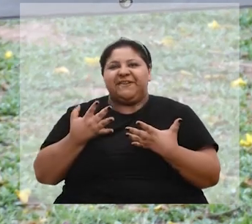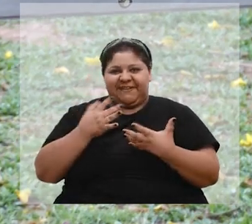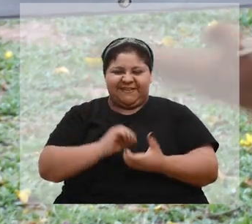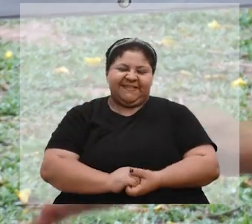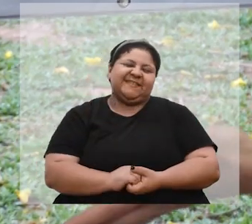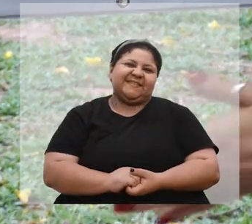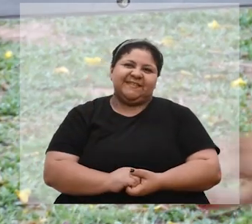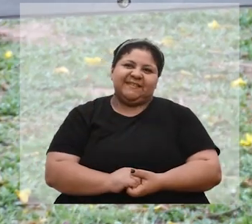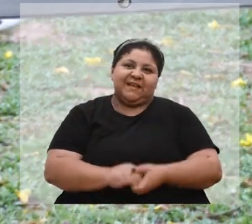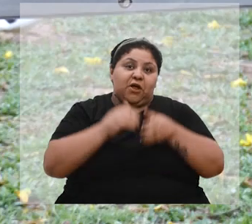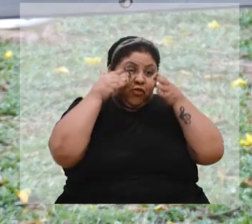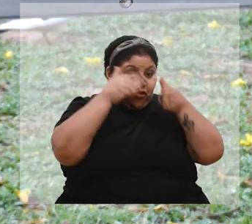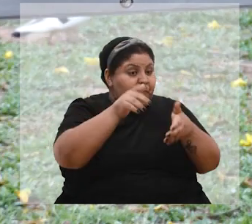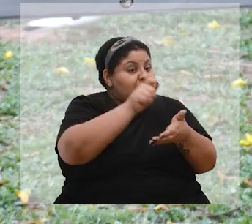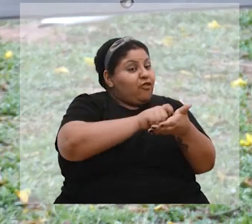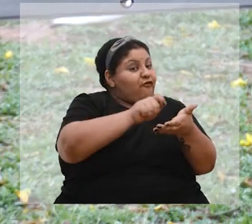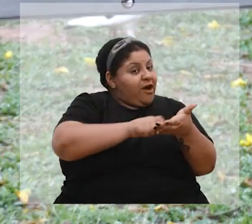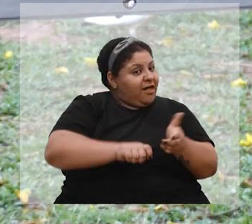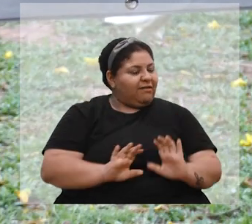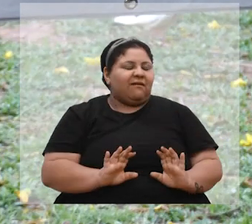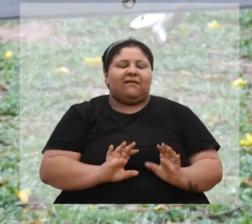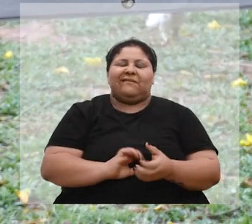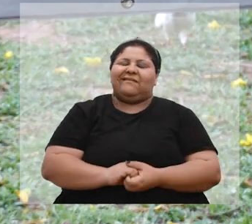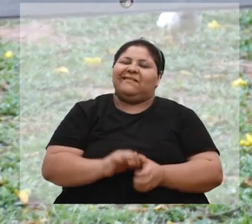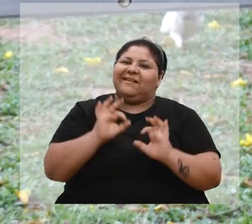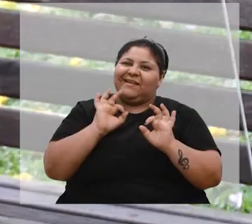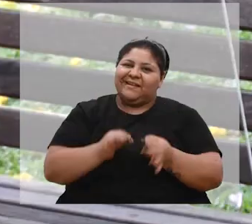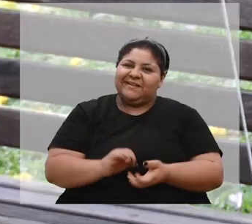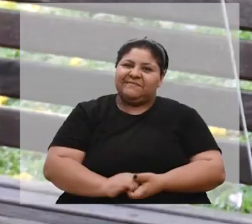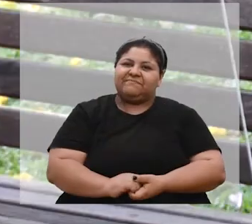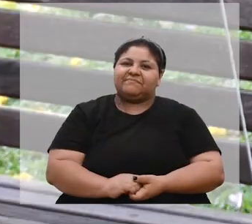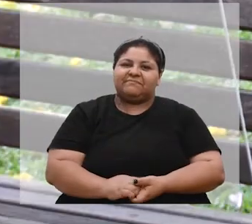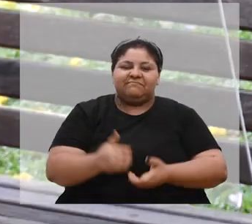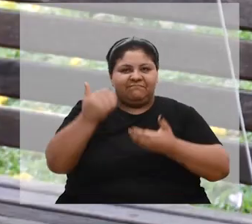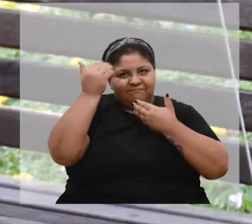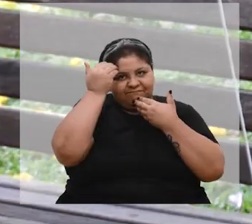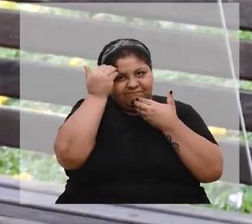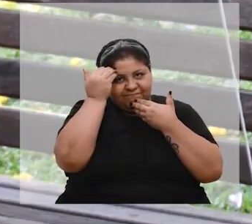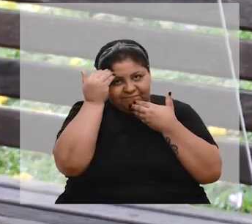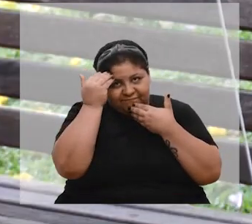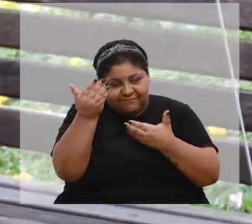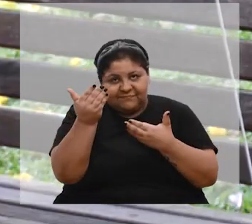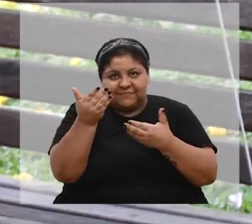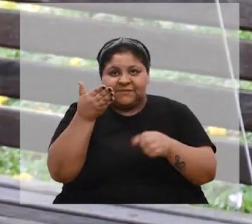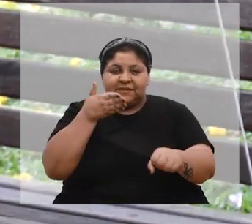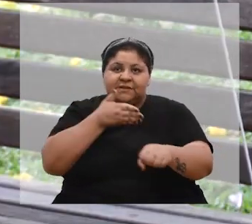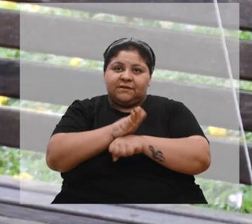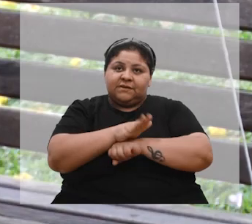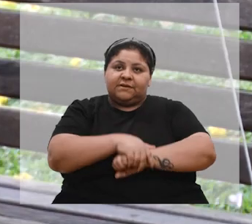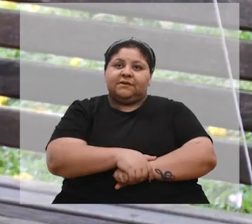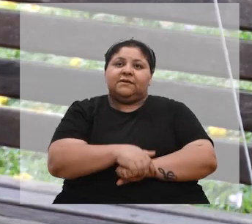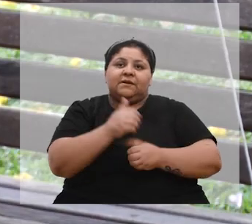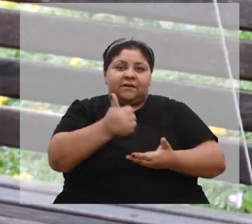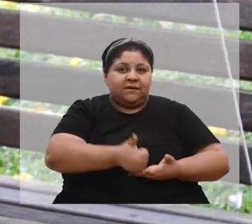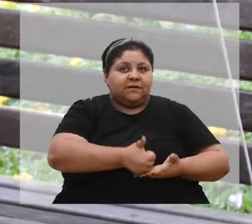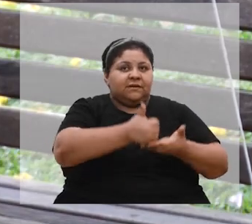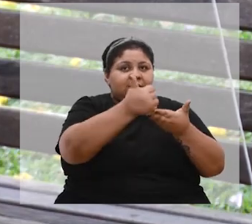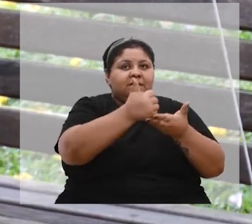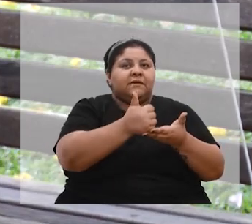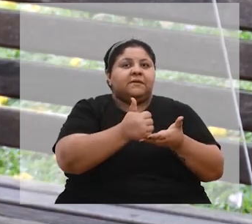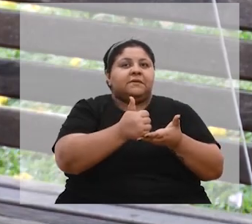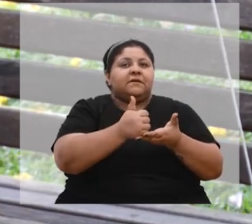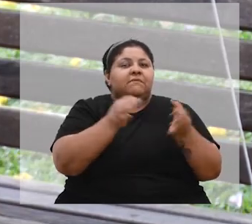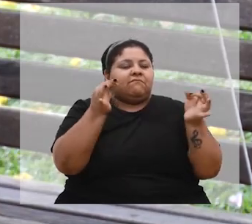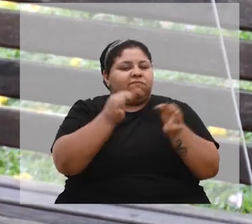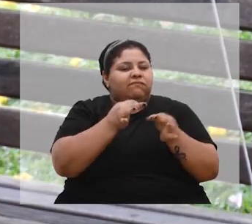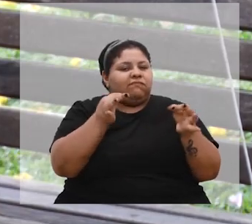que eu vou acertar, né? Estou mirando na escrita por enquanto. Certo. Bom, obrigada. Obrigada pela tua participação, pela tua contribuição,